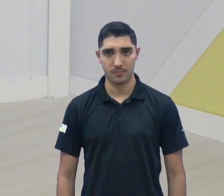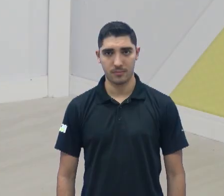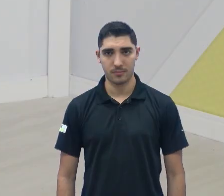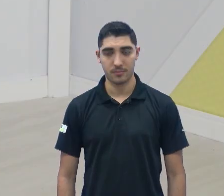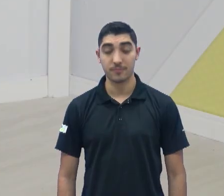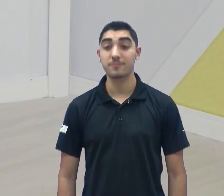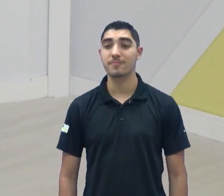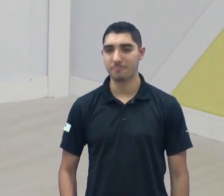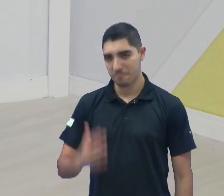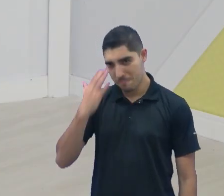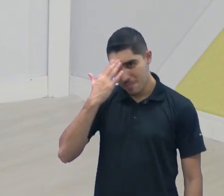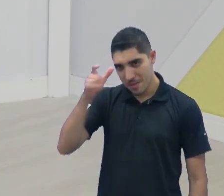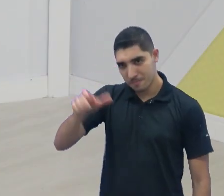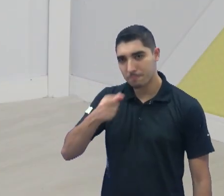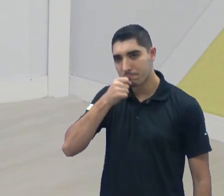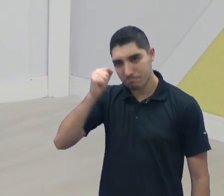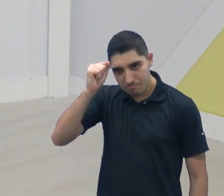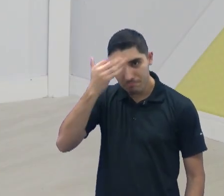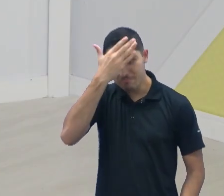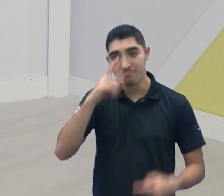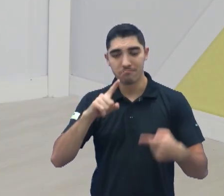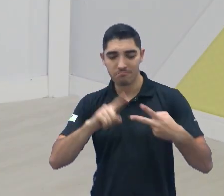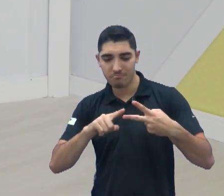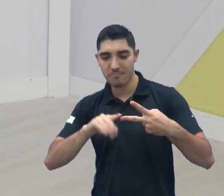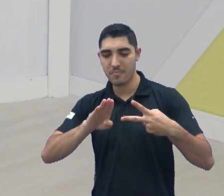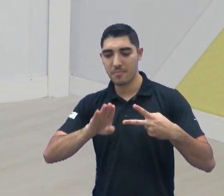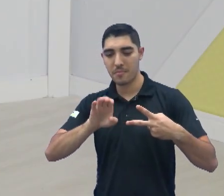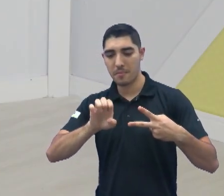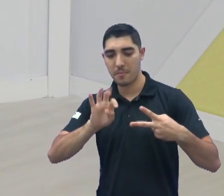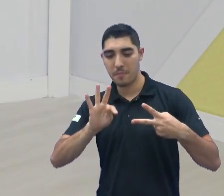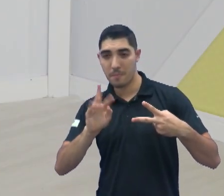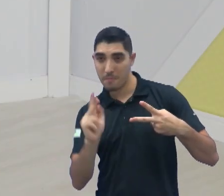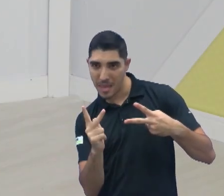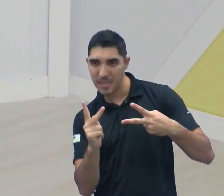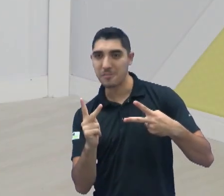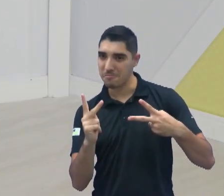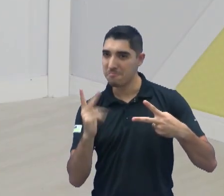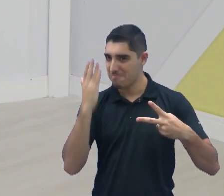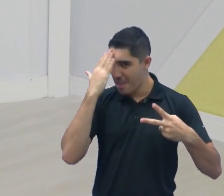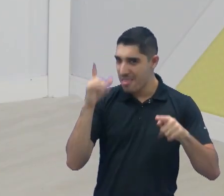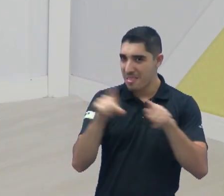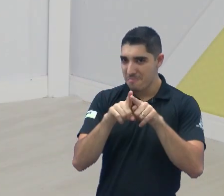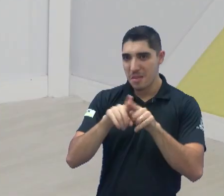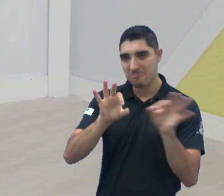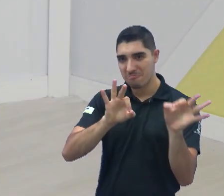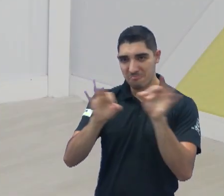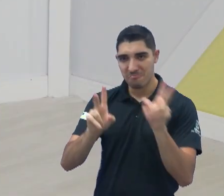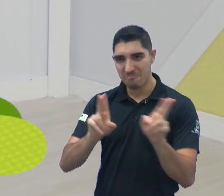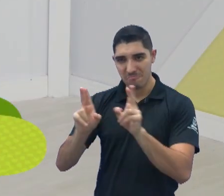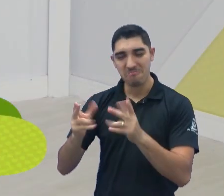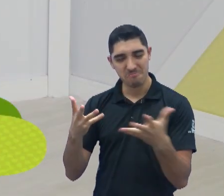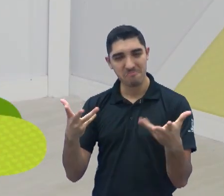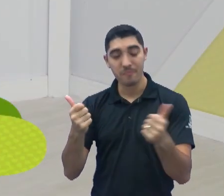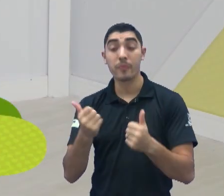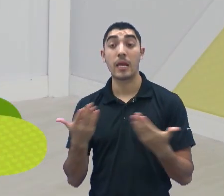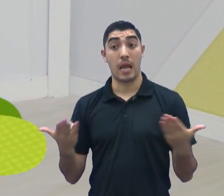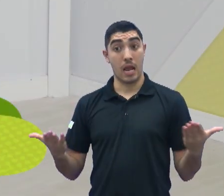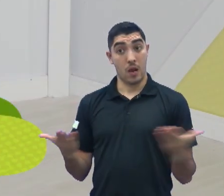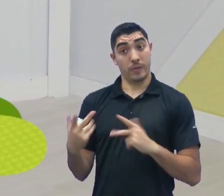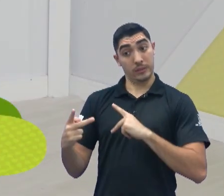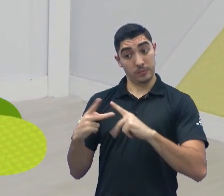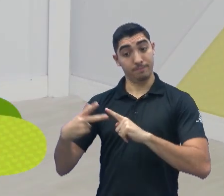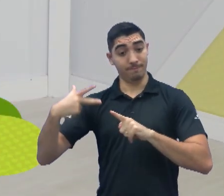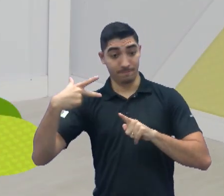Valeu, Campoy, valeu, Bet também na edição, mandou bem aí com o que tinha, né? Mas enfim, o São José precisa voltar a vencer, né? Agora é um recomeço